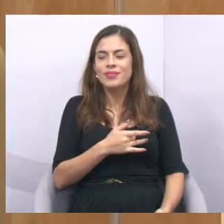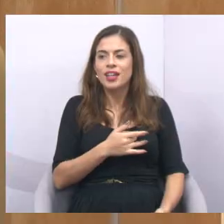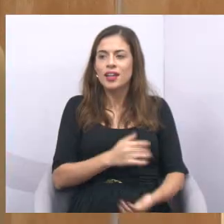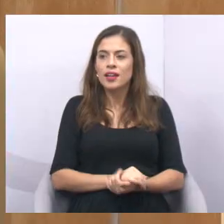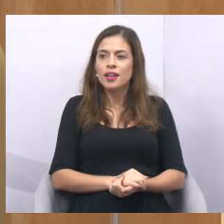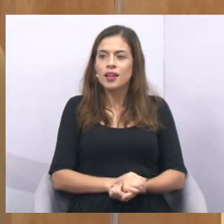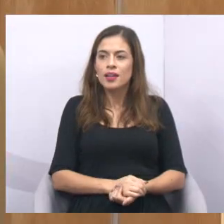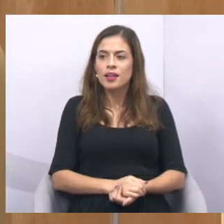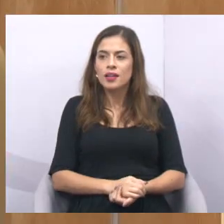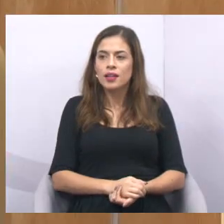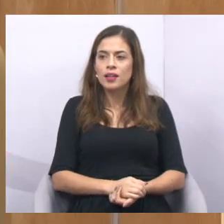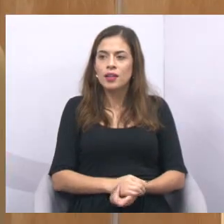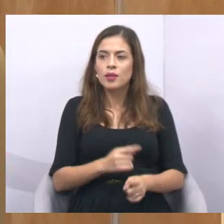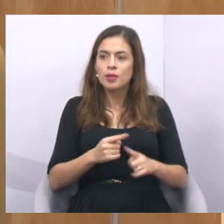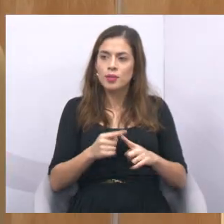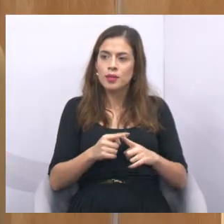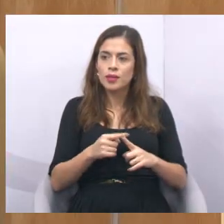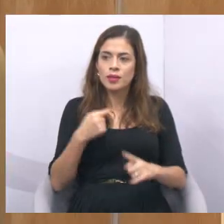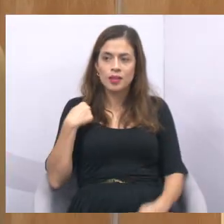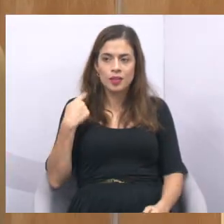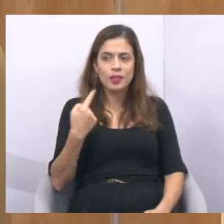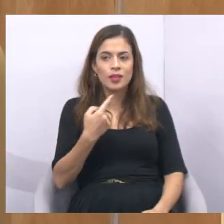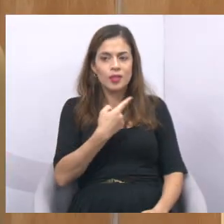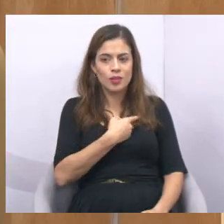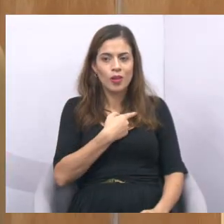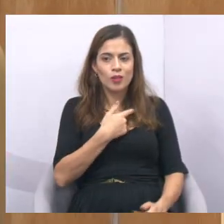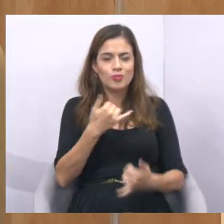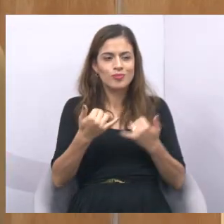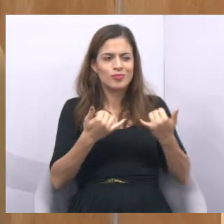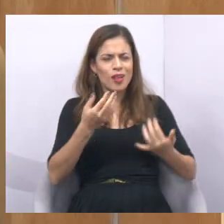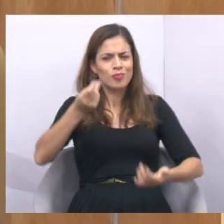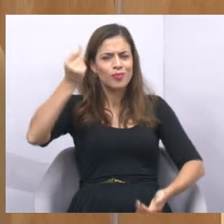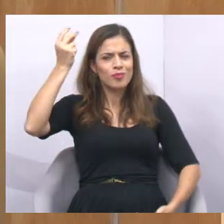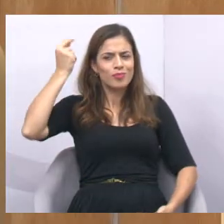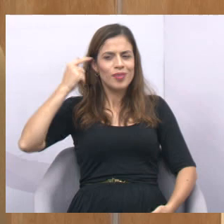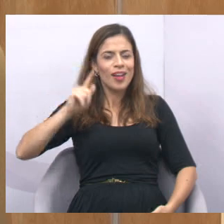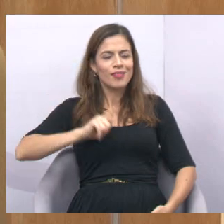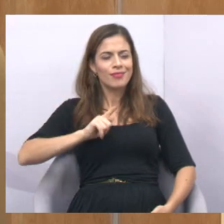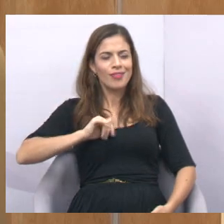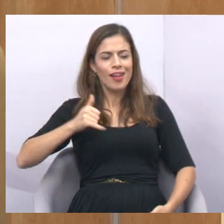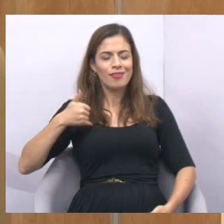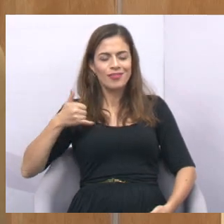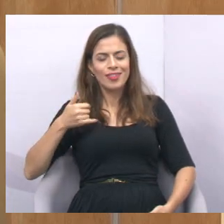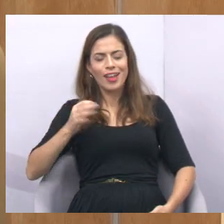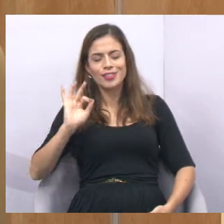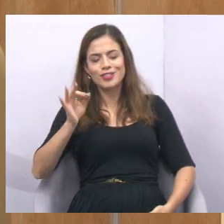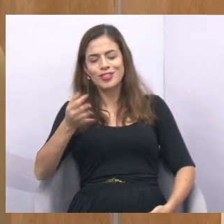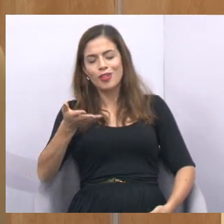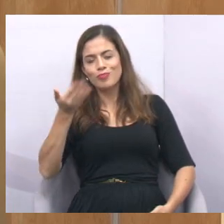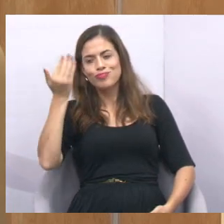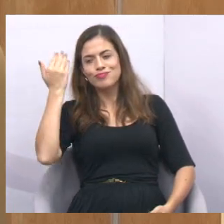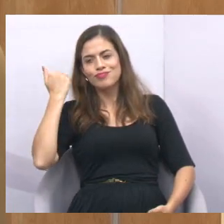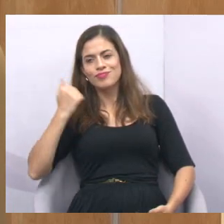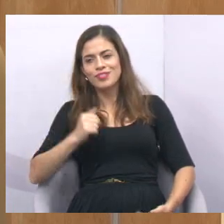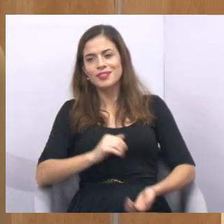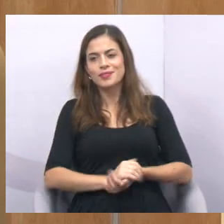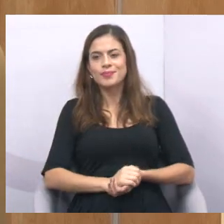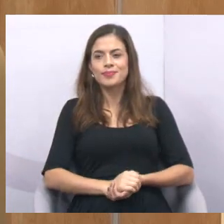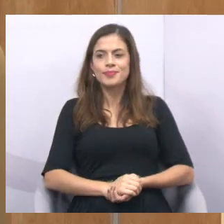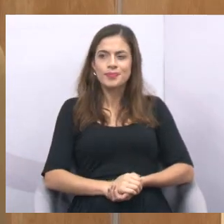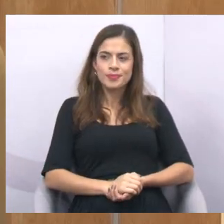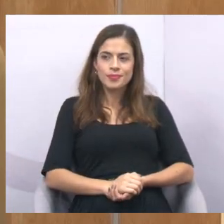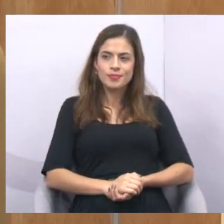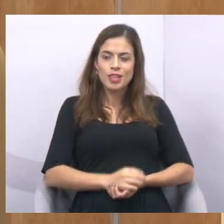porque nós todos aqui que jogamos, nós já tivemos essa idade aí. Tá? Nós tivemos os